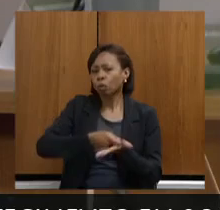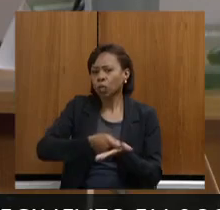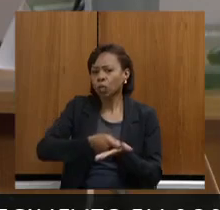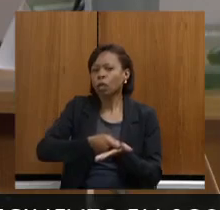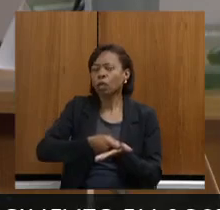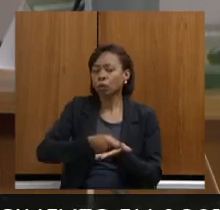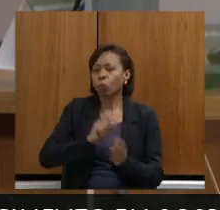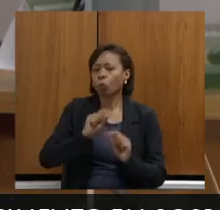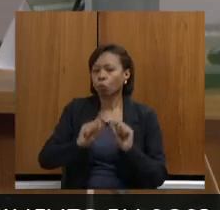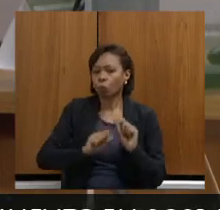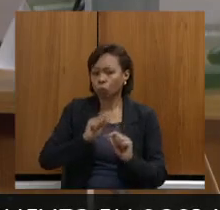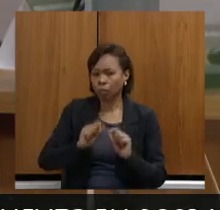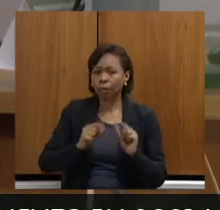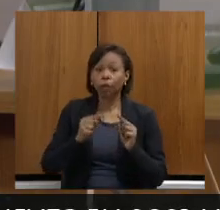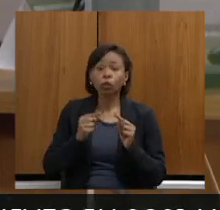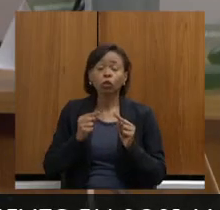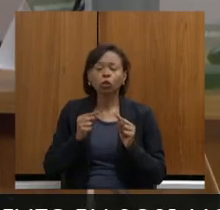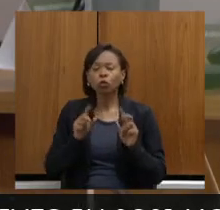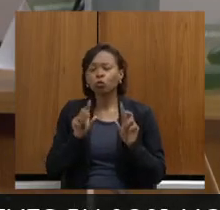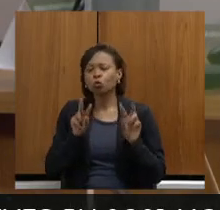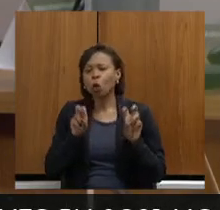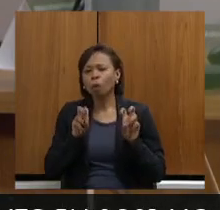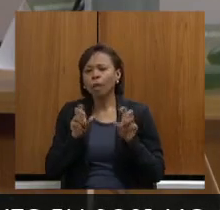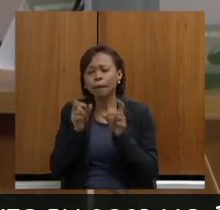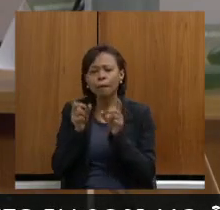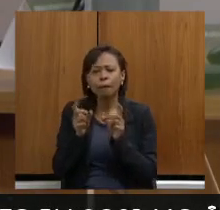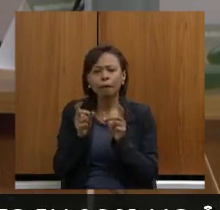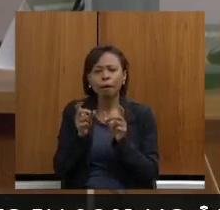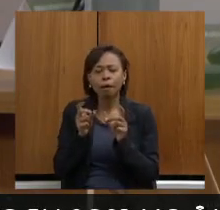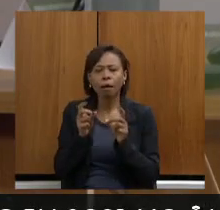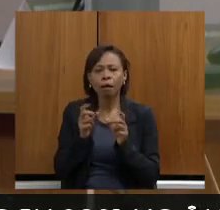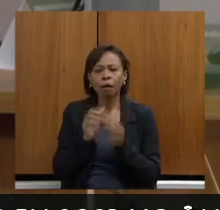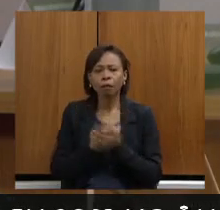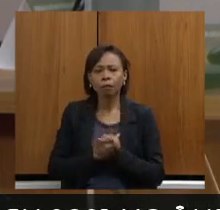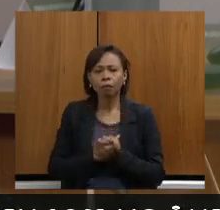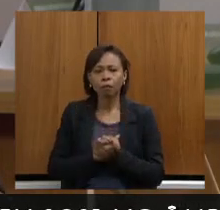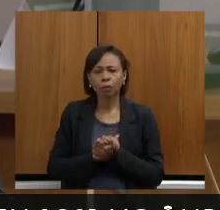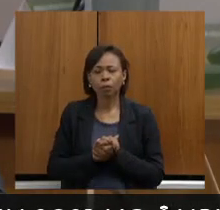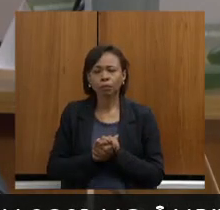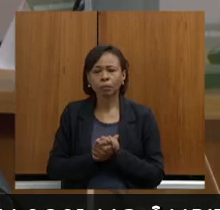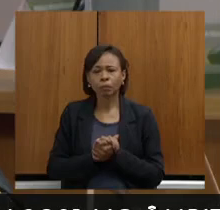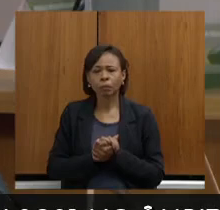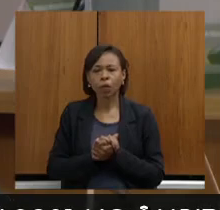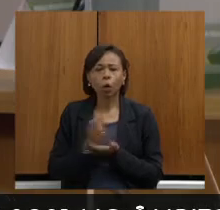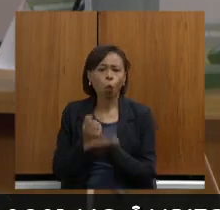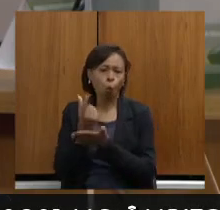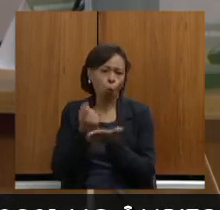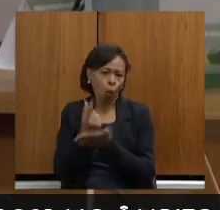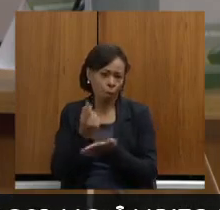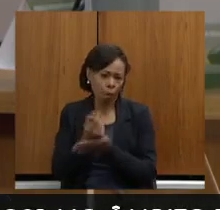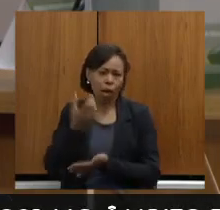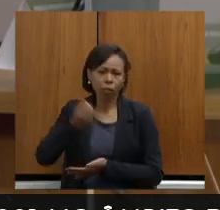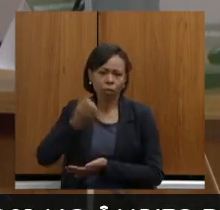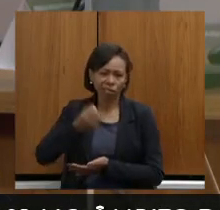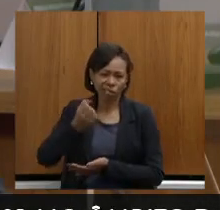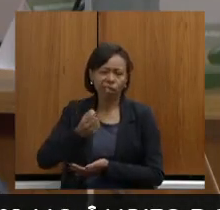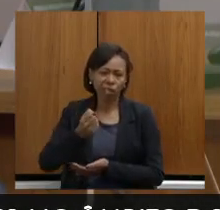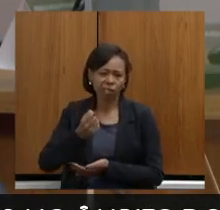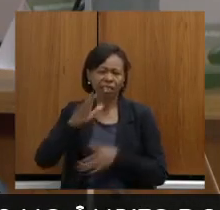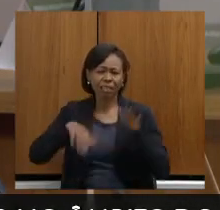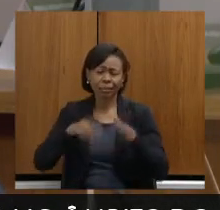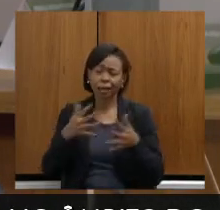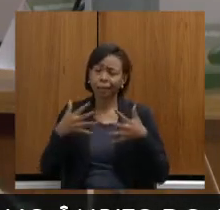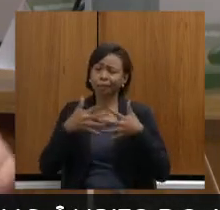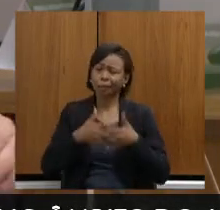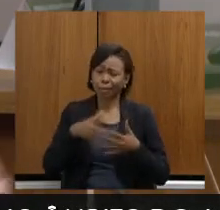dito aqui pelo Deputado Inácio Franco relação importação é de leite que as vezes atrapalha o nosso preço ao produtor